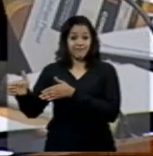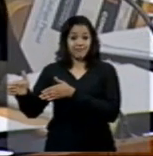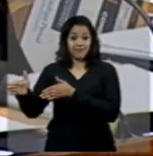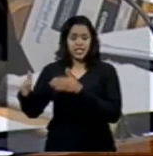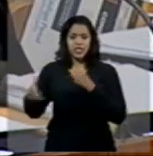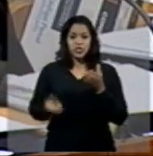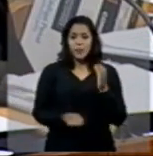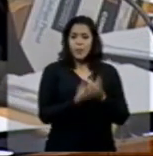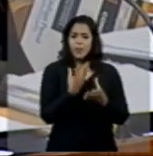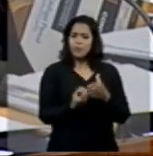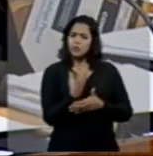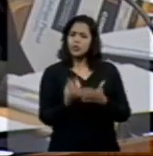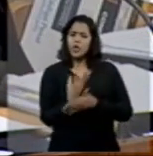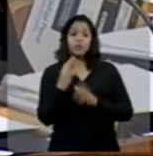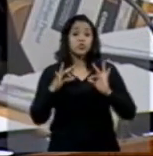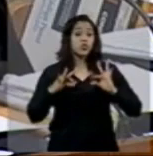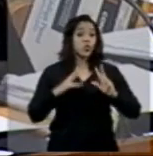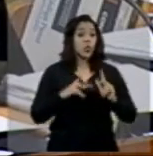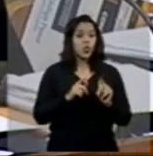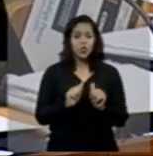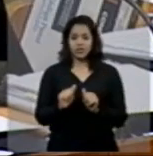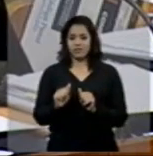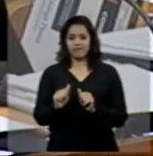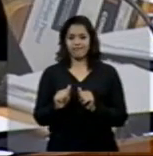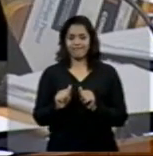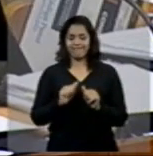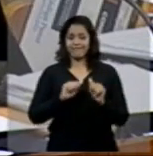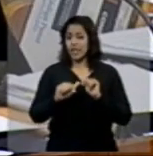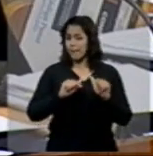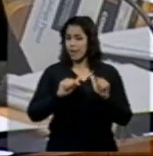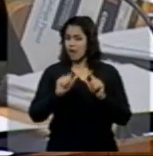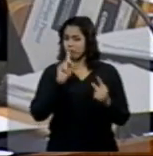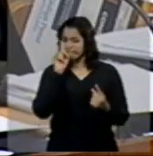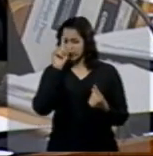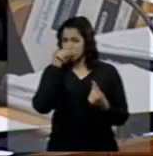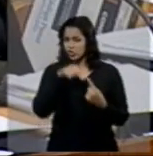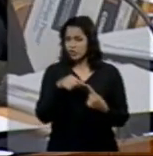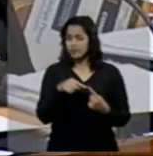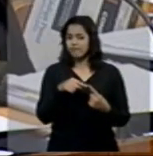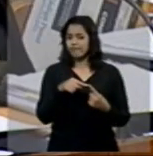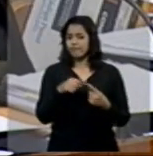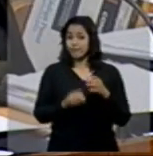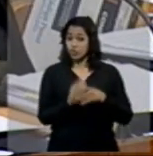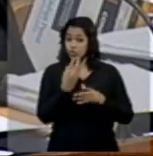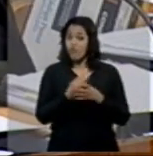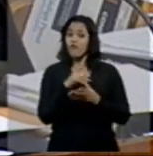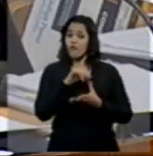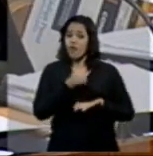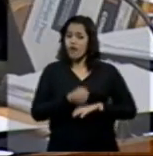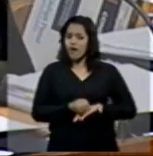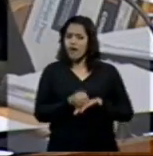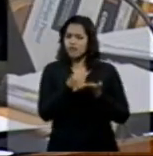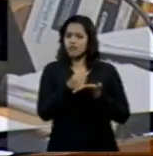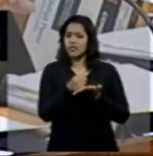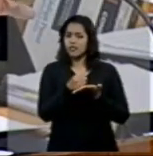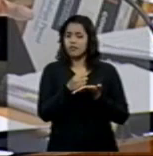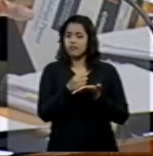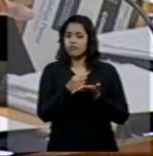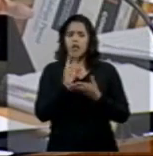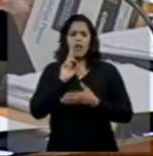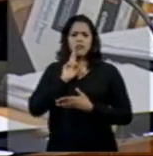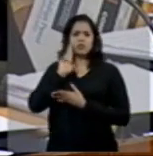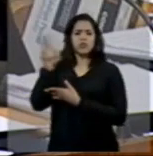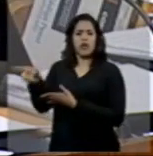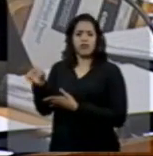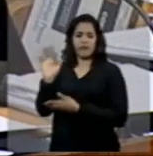de produção, todas, absolutamente todas, contribuem para o